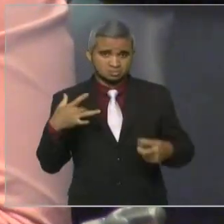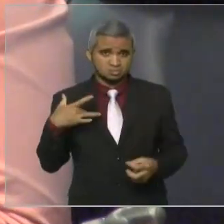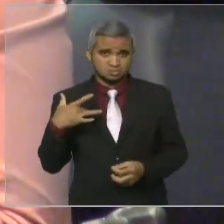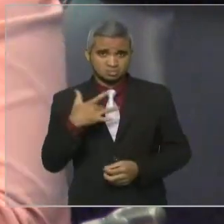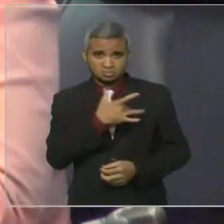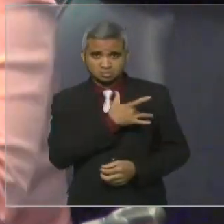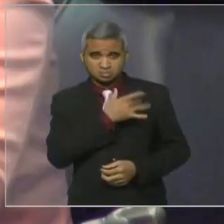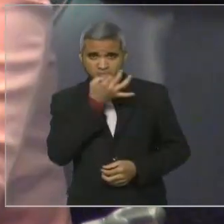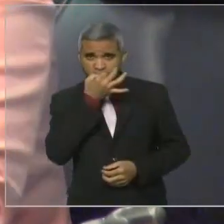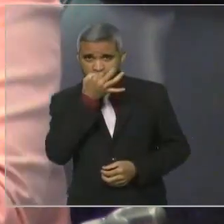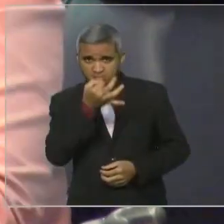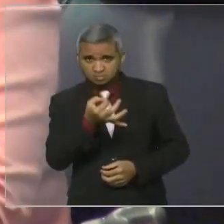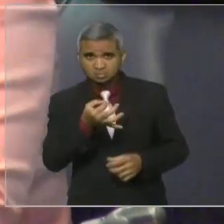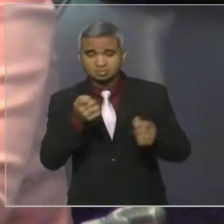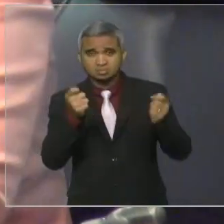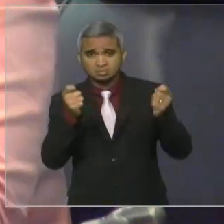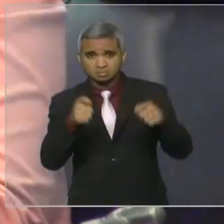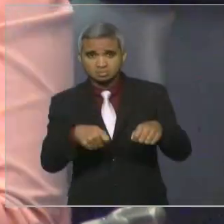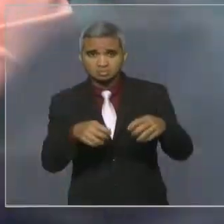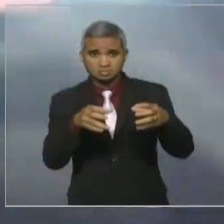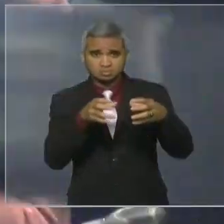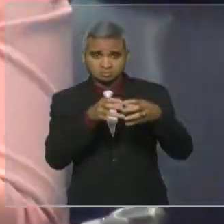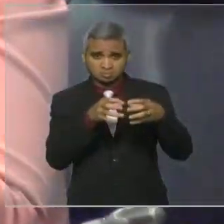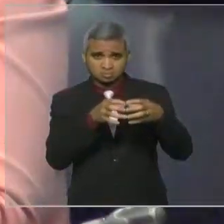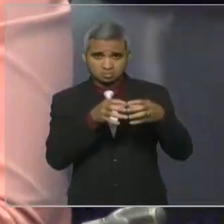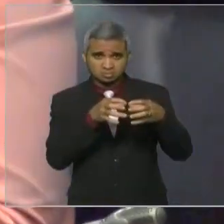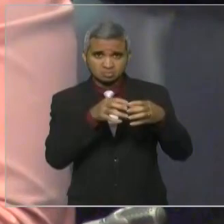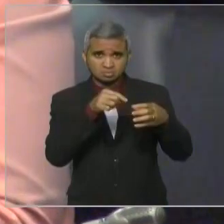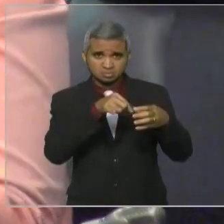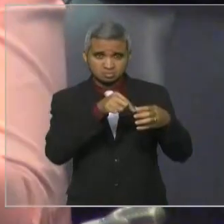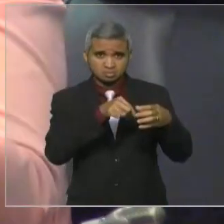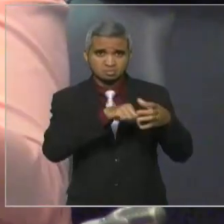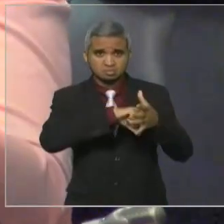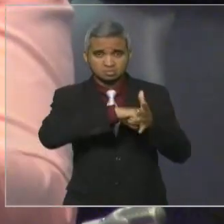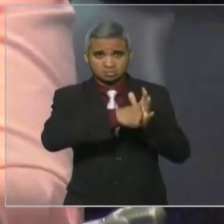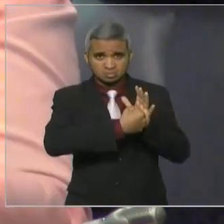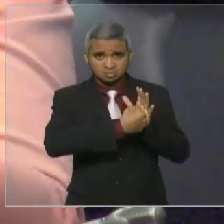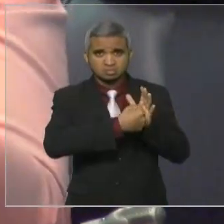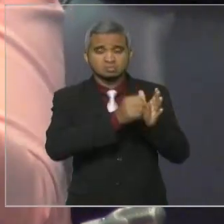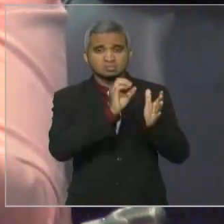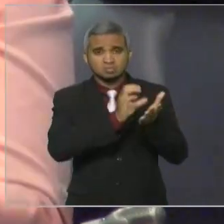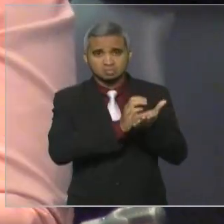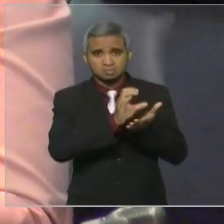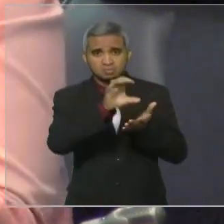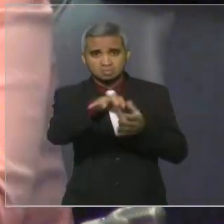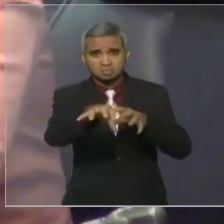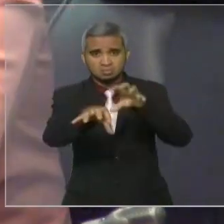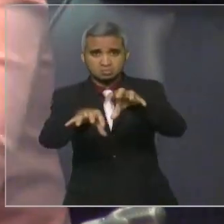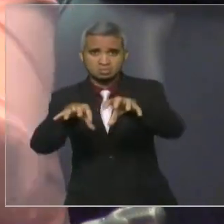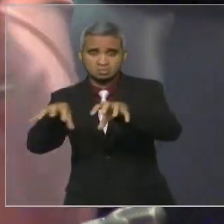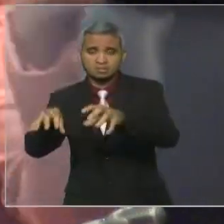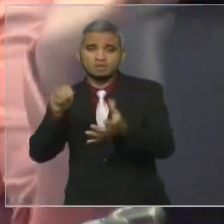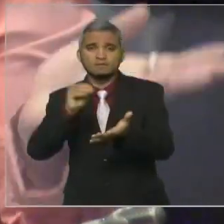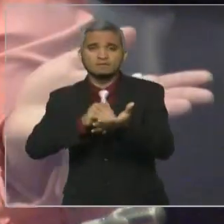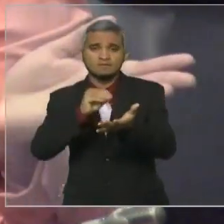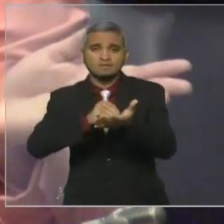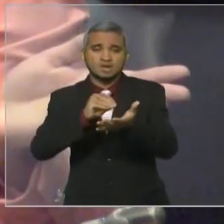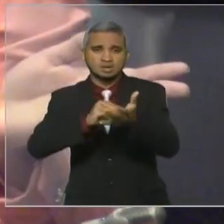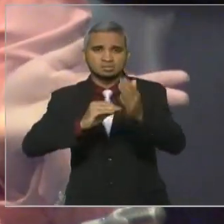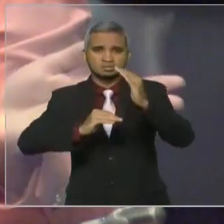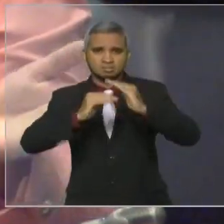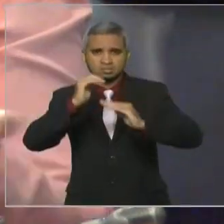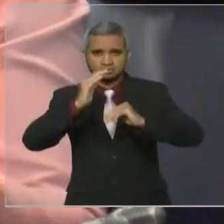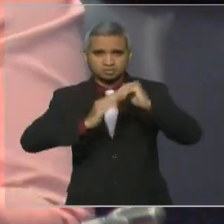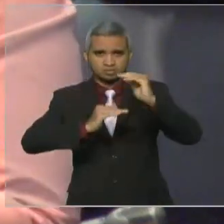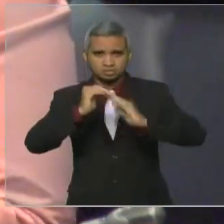fazer o deslocamento dessas equipes médicas, dos serviços médicos, que lá o serviço não funciona, está faltando profissionais, esse deslocamento para